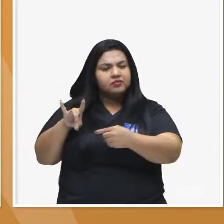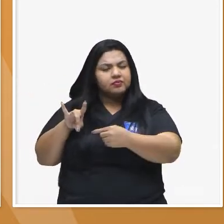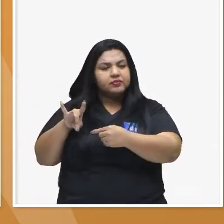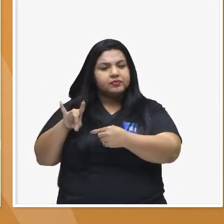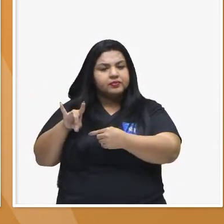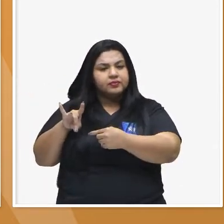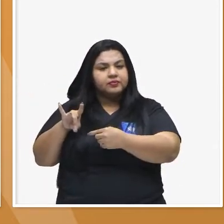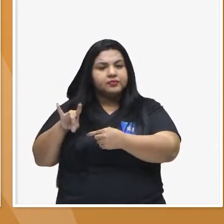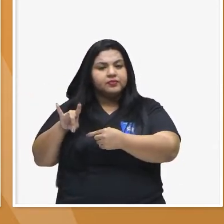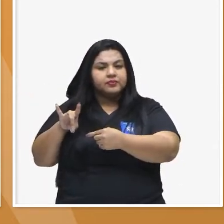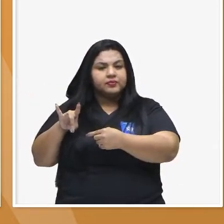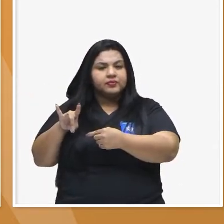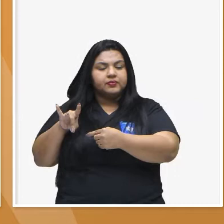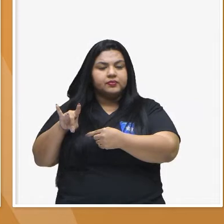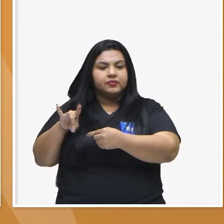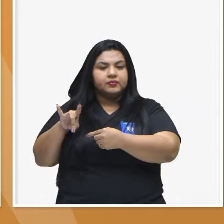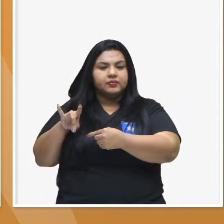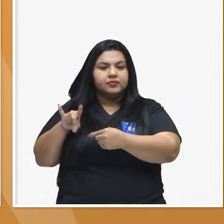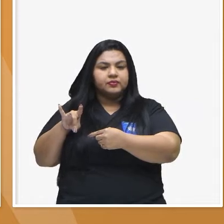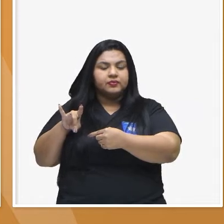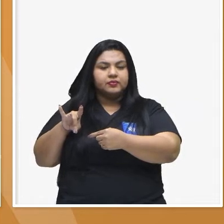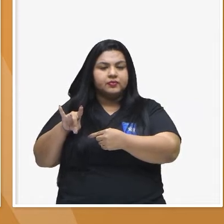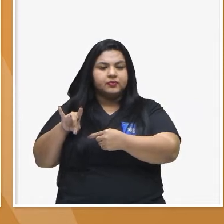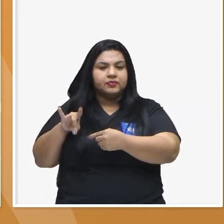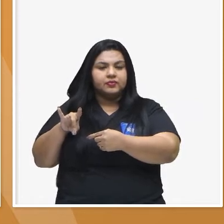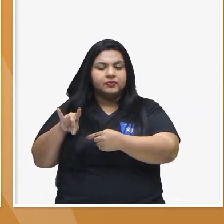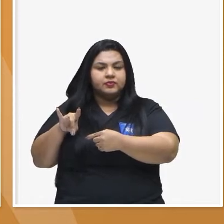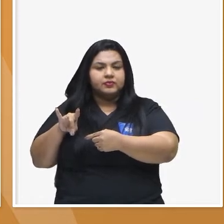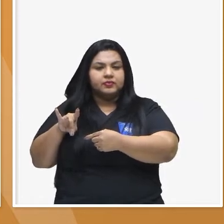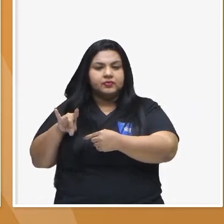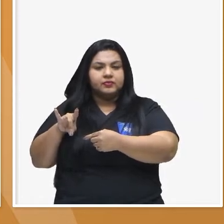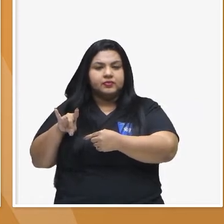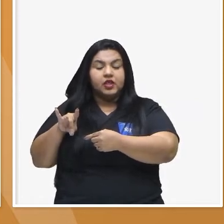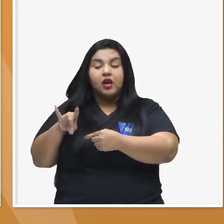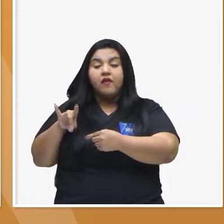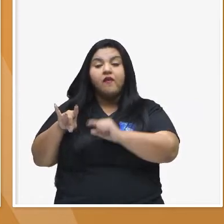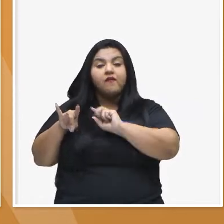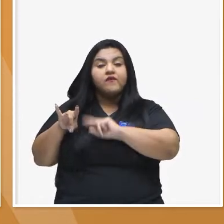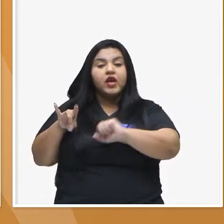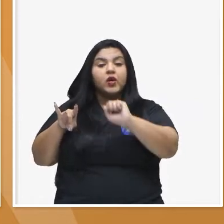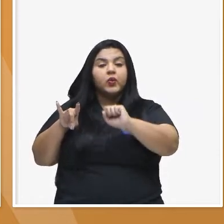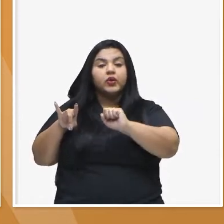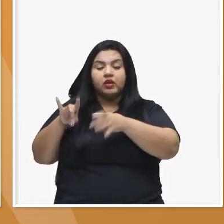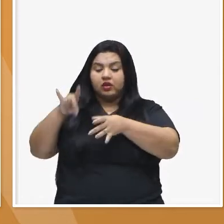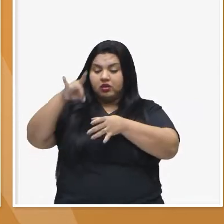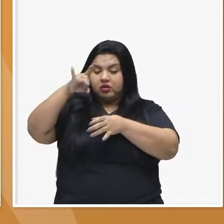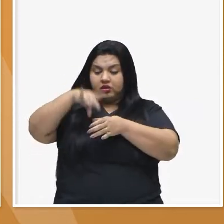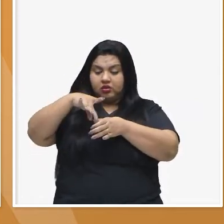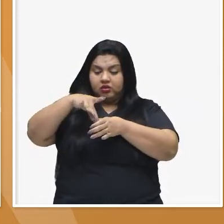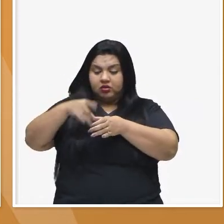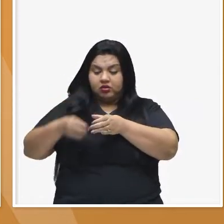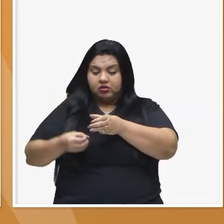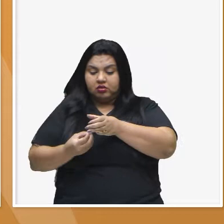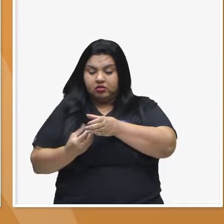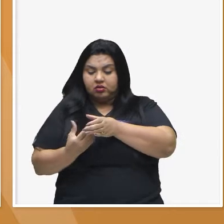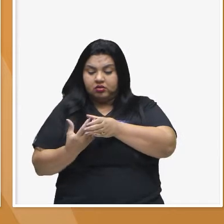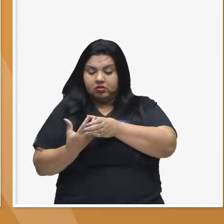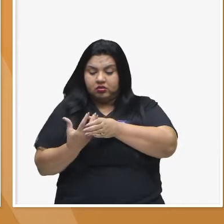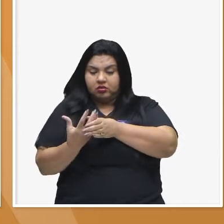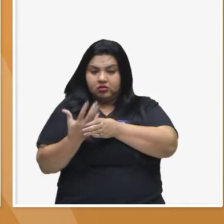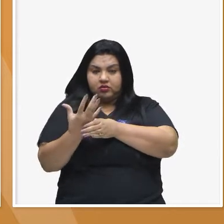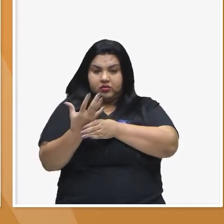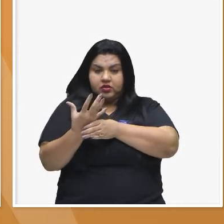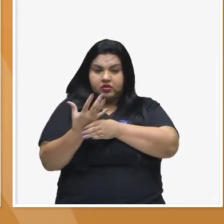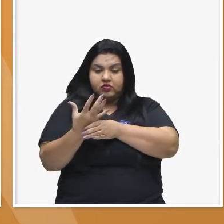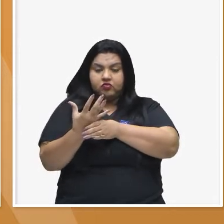ela em si, ela vai se tornar o quê? Uma planta, né? Uma planta que vai dar frutos,